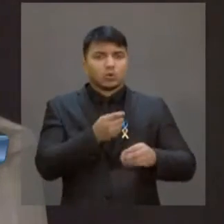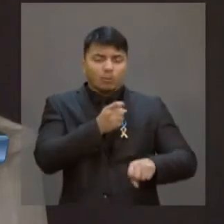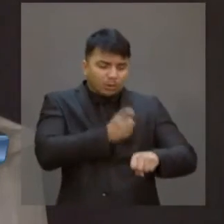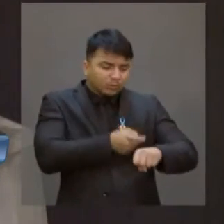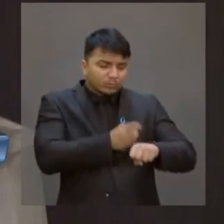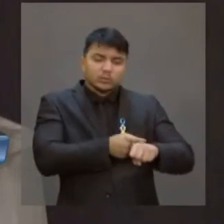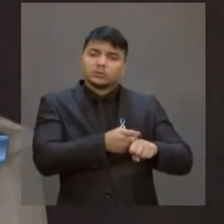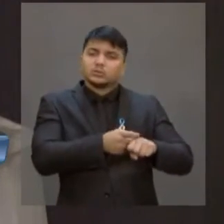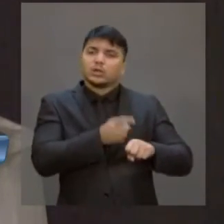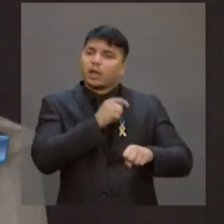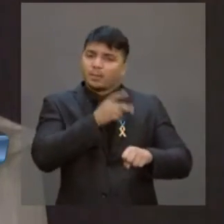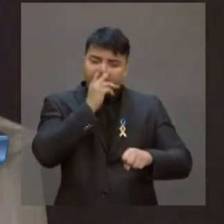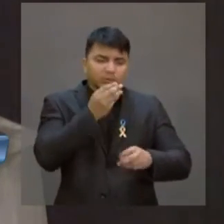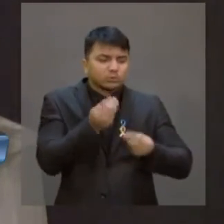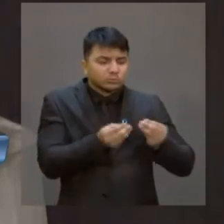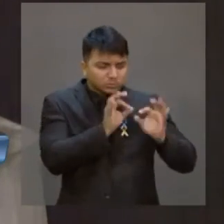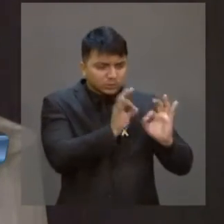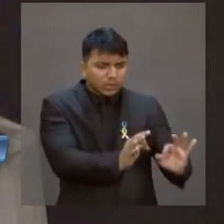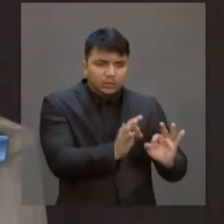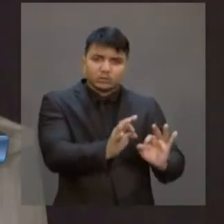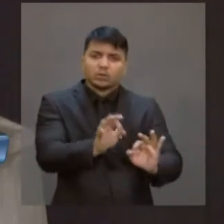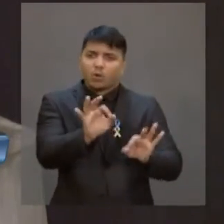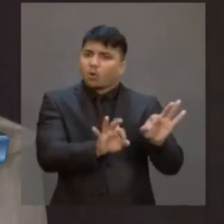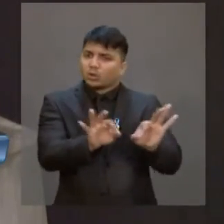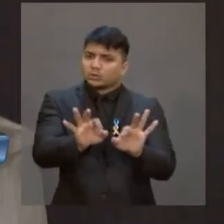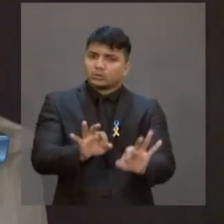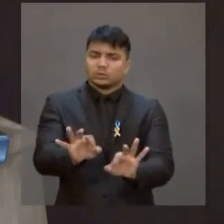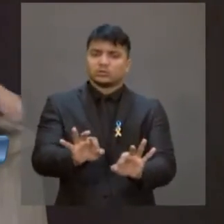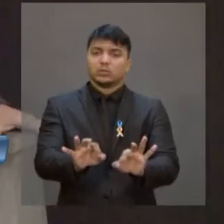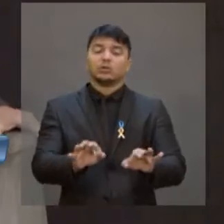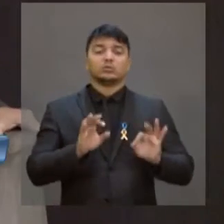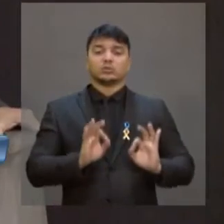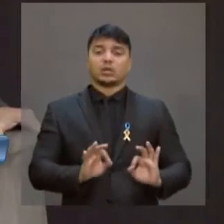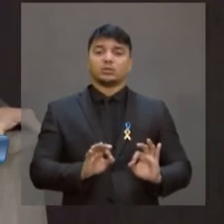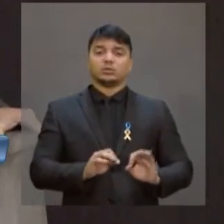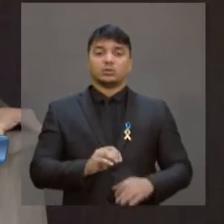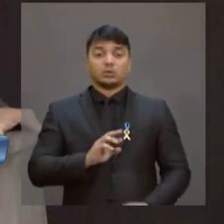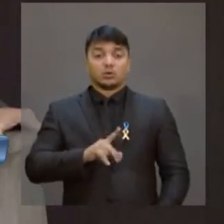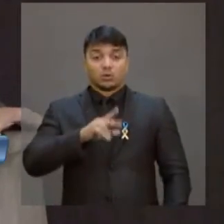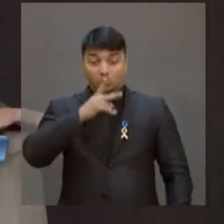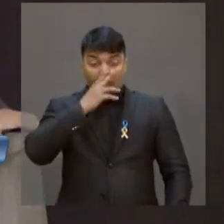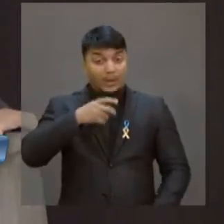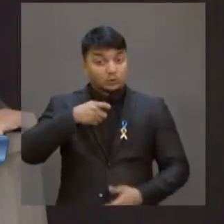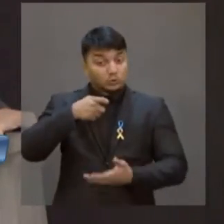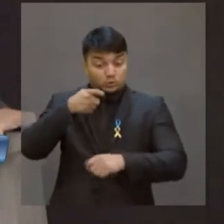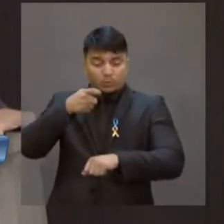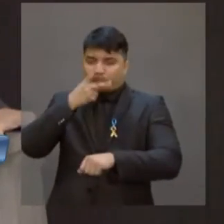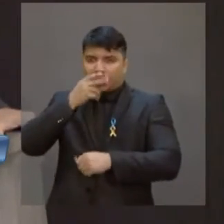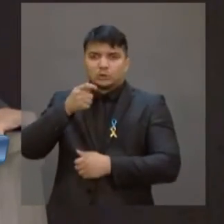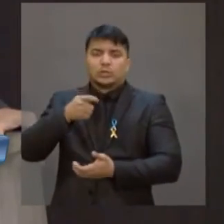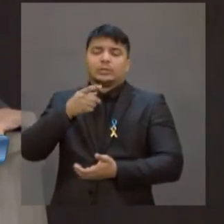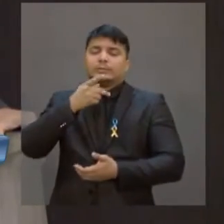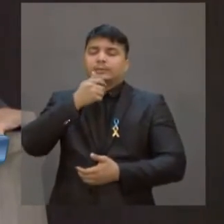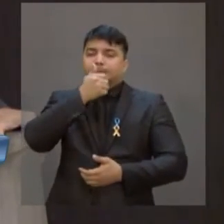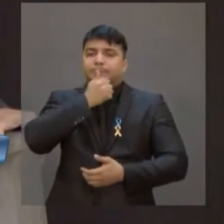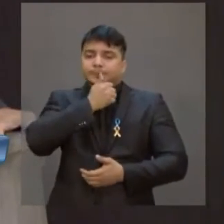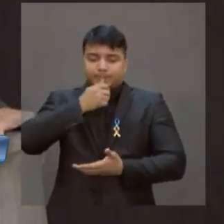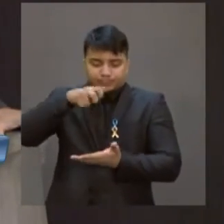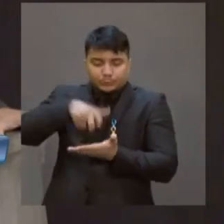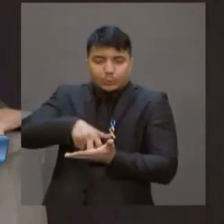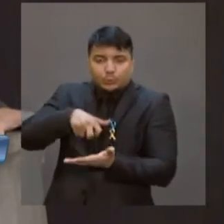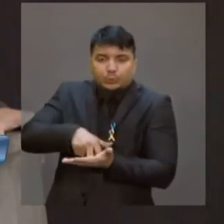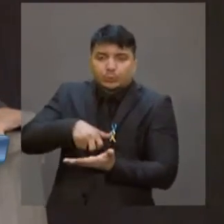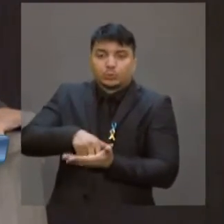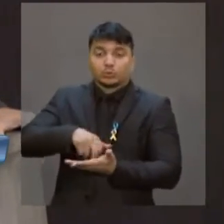disciplinamento do sistema penitenciário. Disciplinamento não pode ser confundido com tortura, porque o maus tratos e